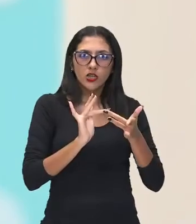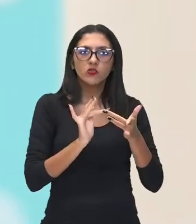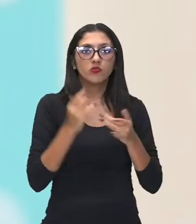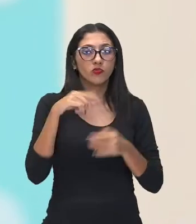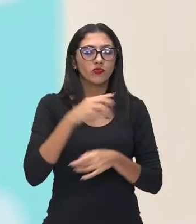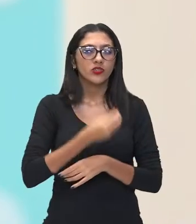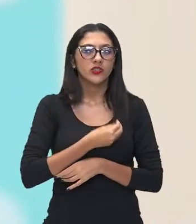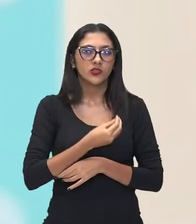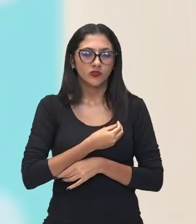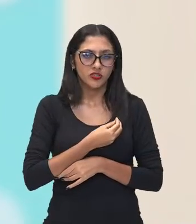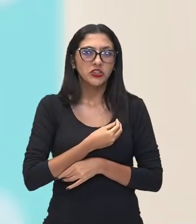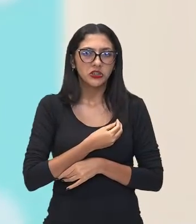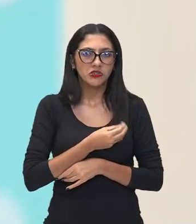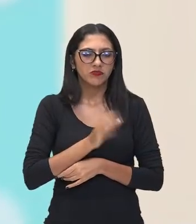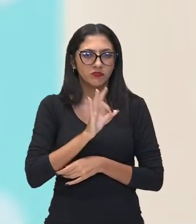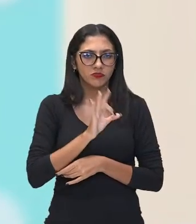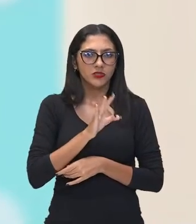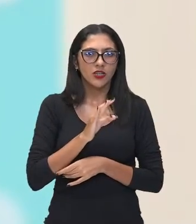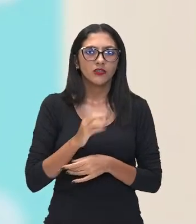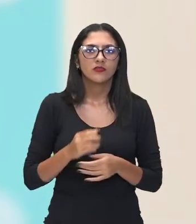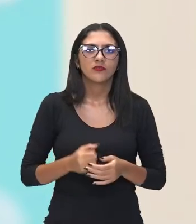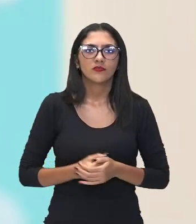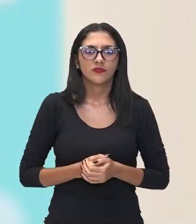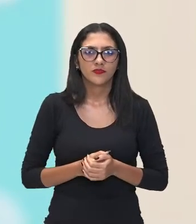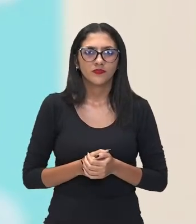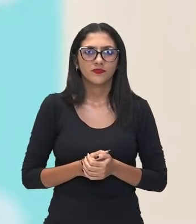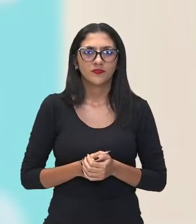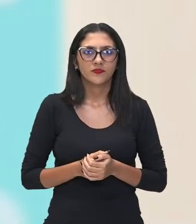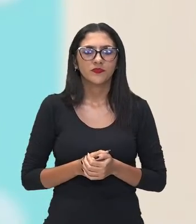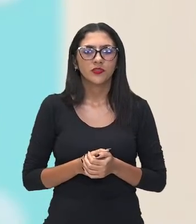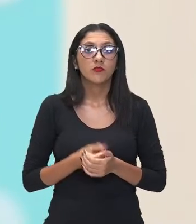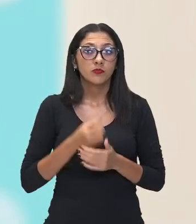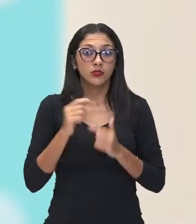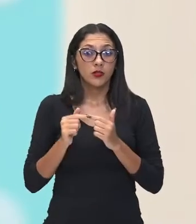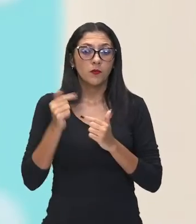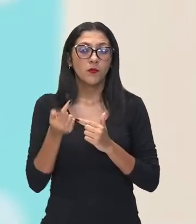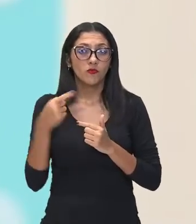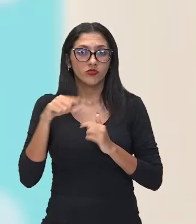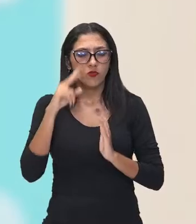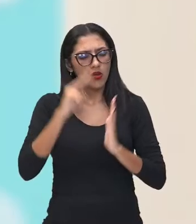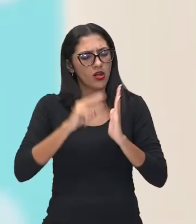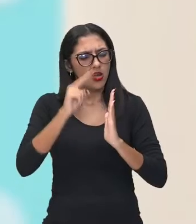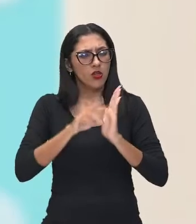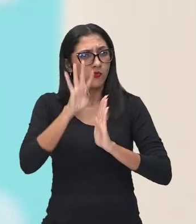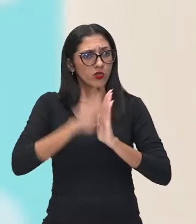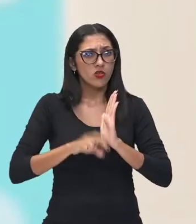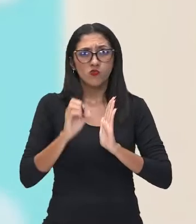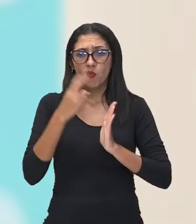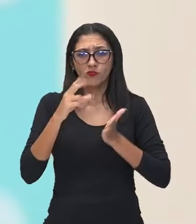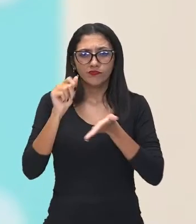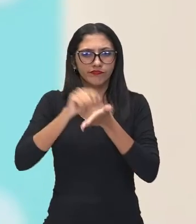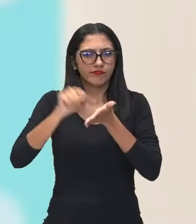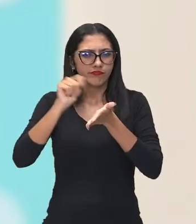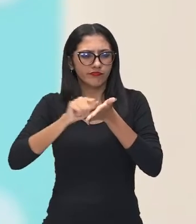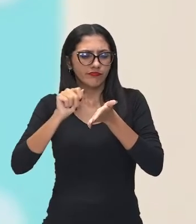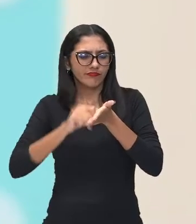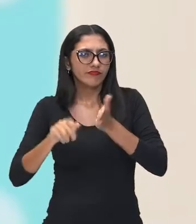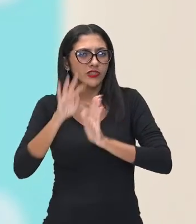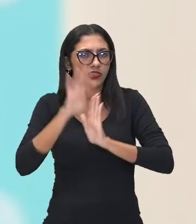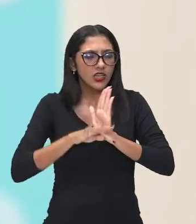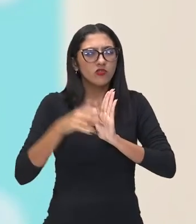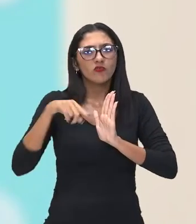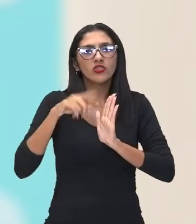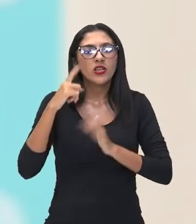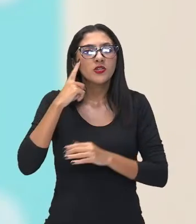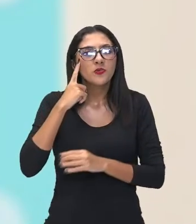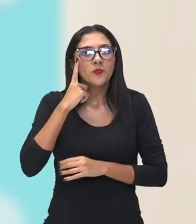a partir disso, quando você vai ler um texto ou vai escrever um texto, você busca,